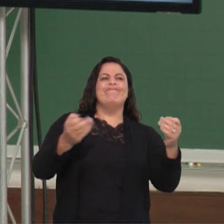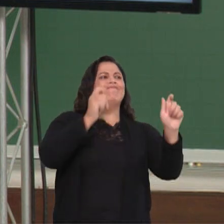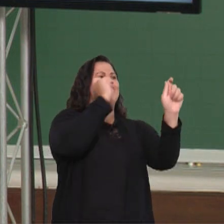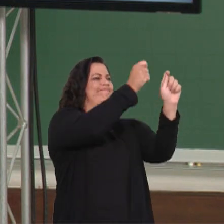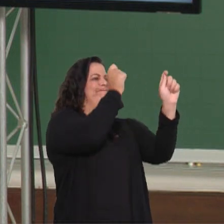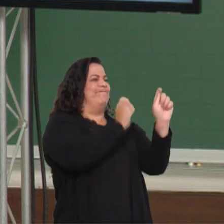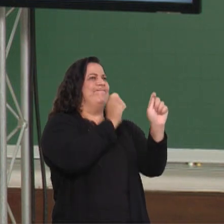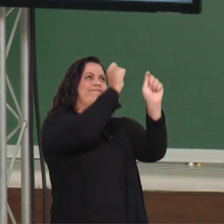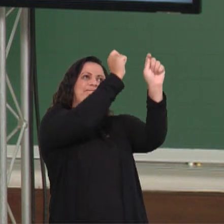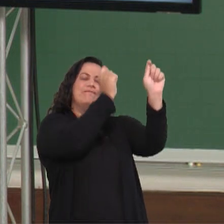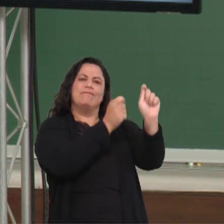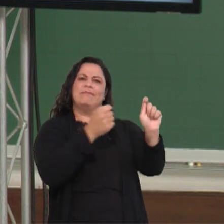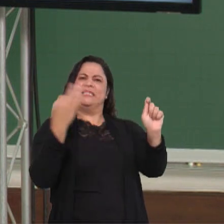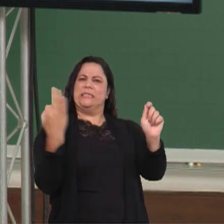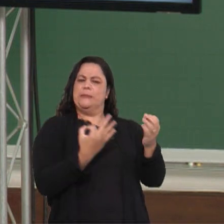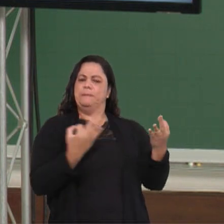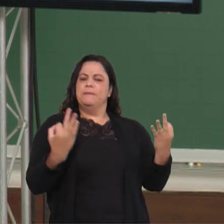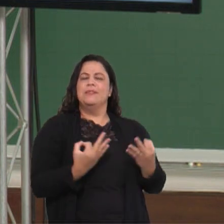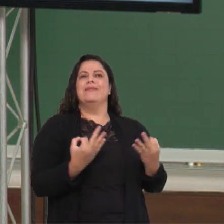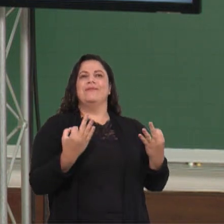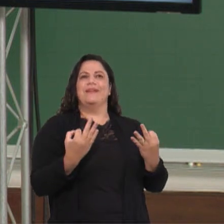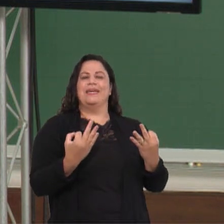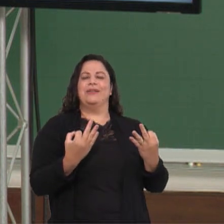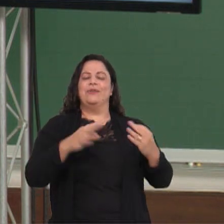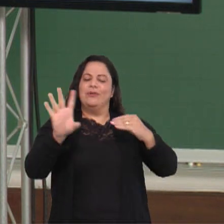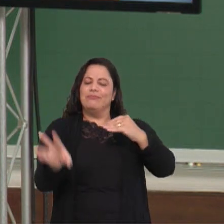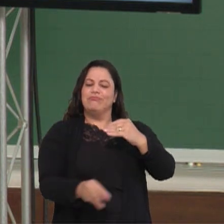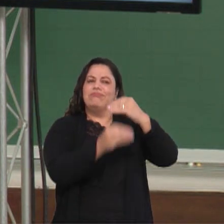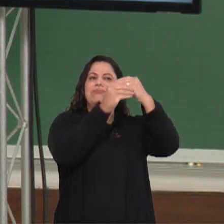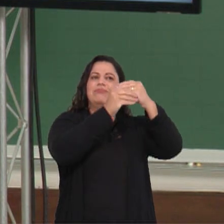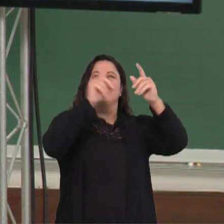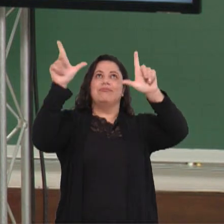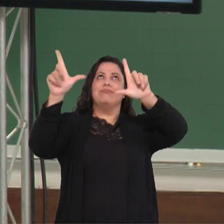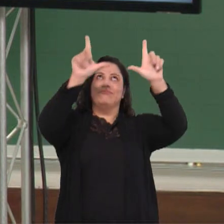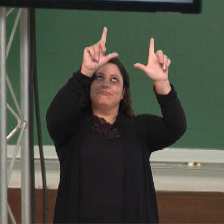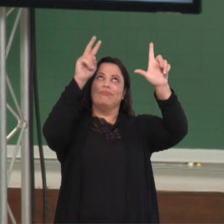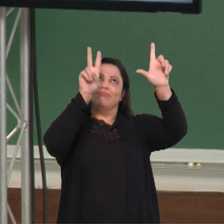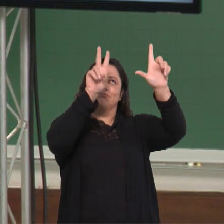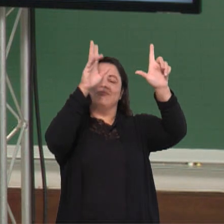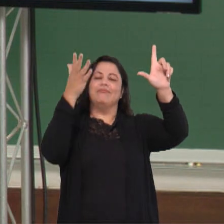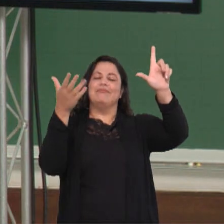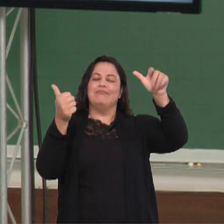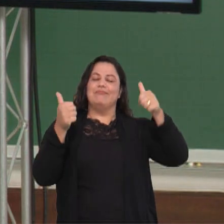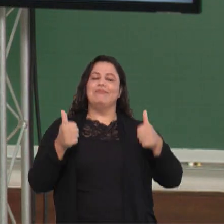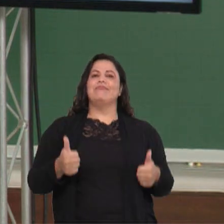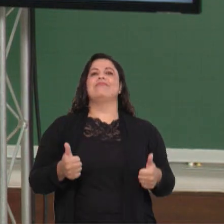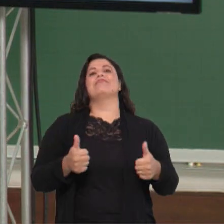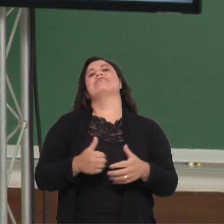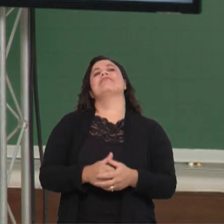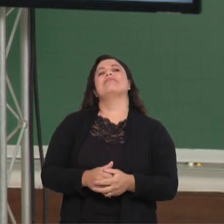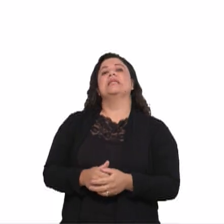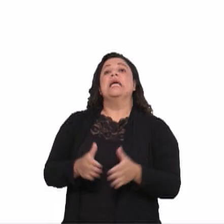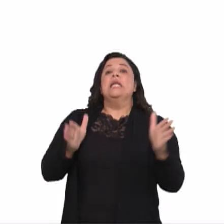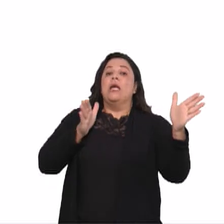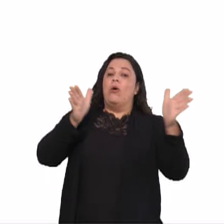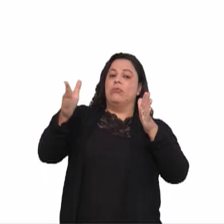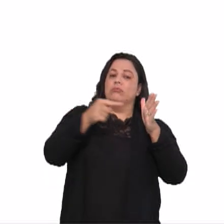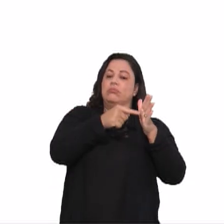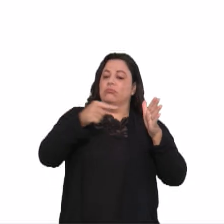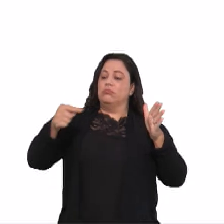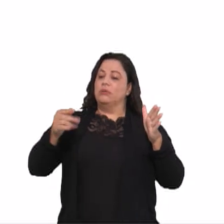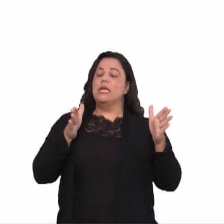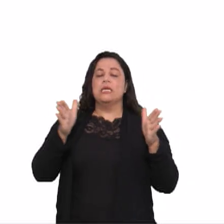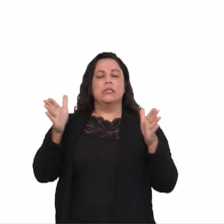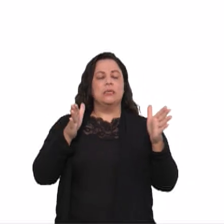temas aí a uma arte que já estava aí em pleno desenvolvimento. Nesse período, né,